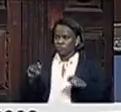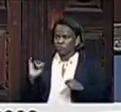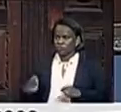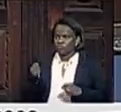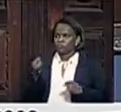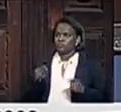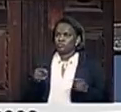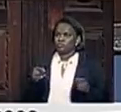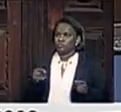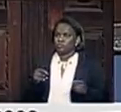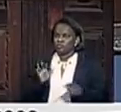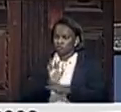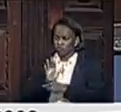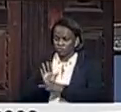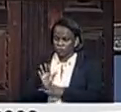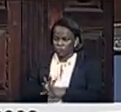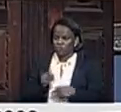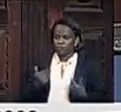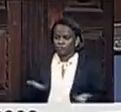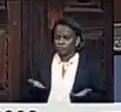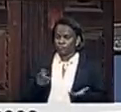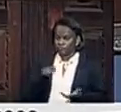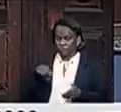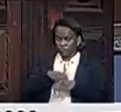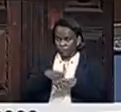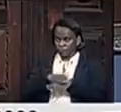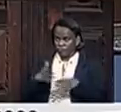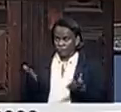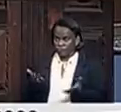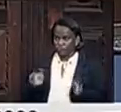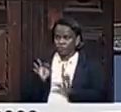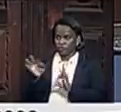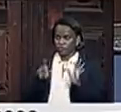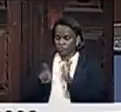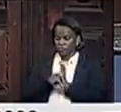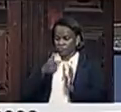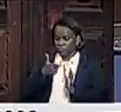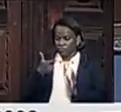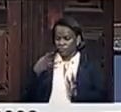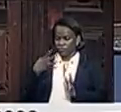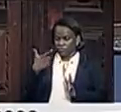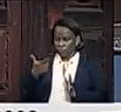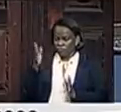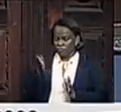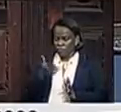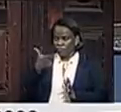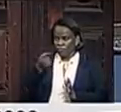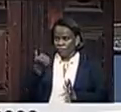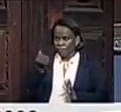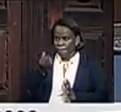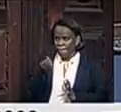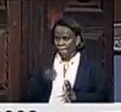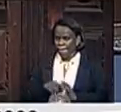nós não estivéssemos enfrentando essa crise. Mas estamos discutindo o projeto de lei 2242 de 2016,